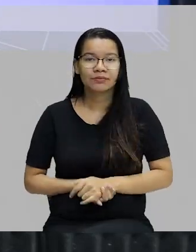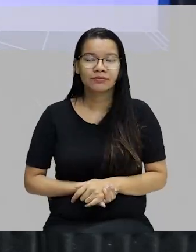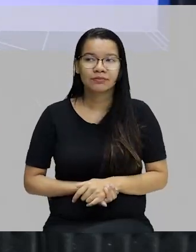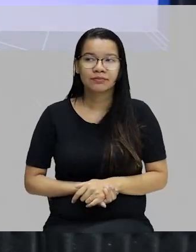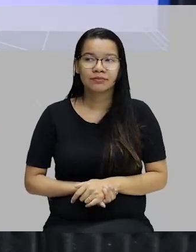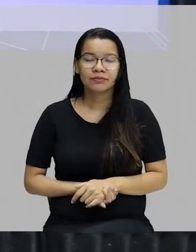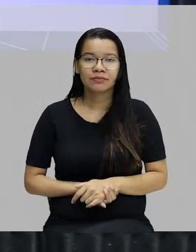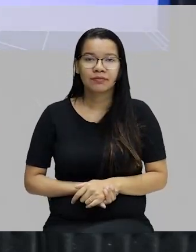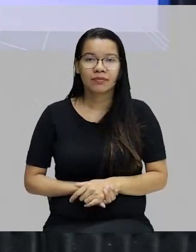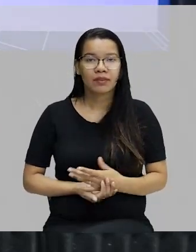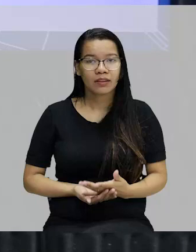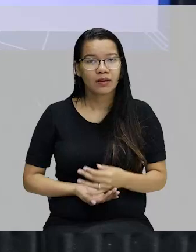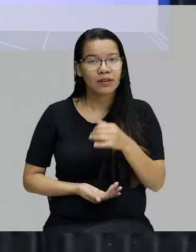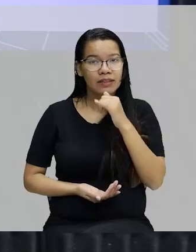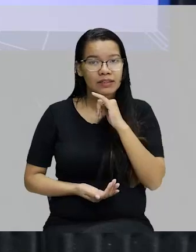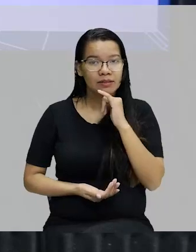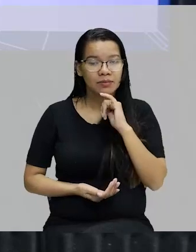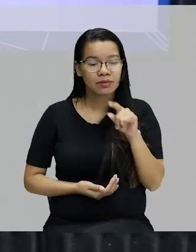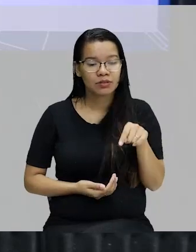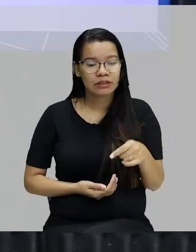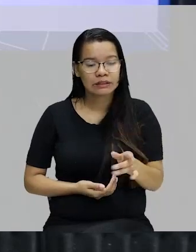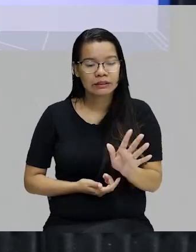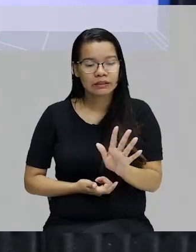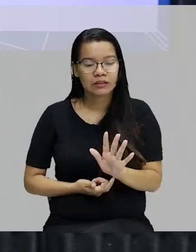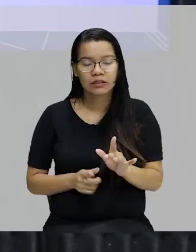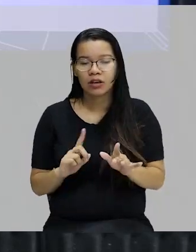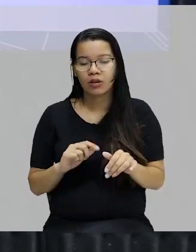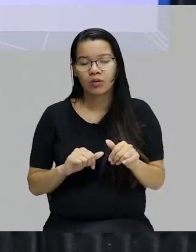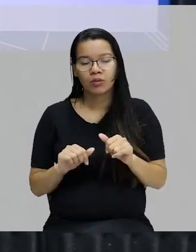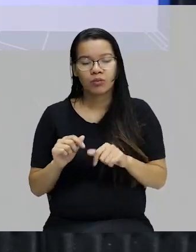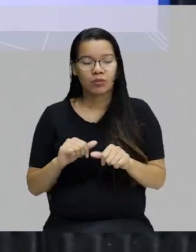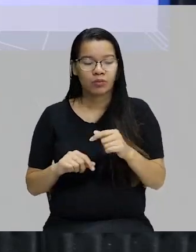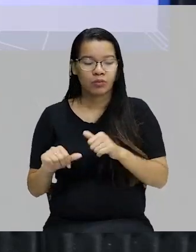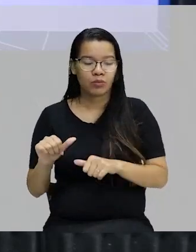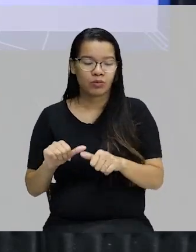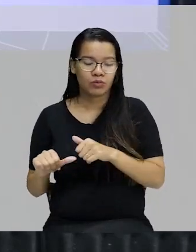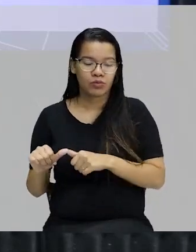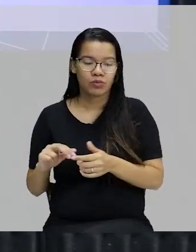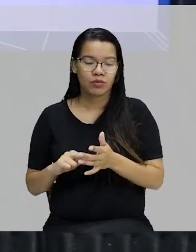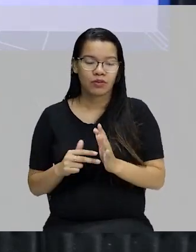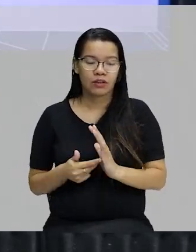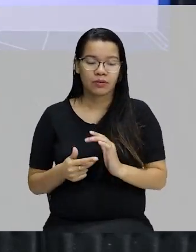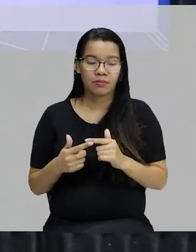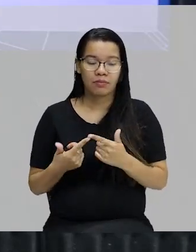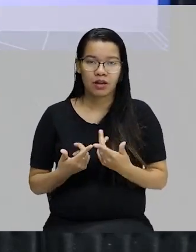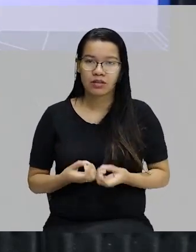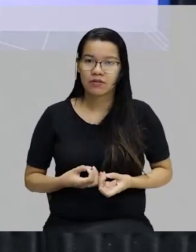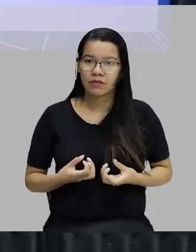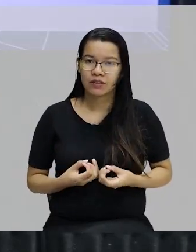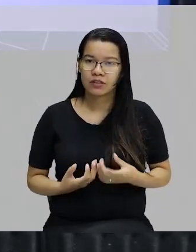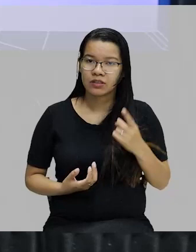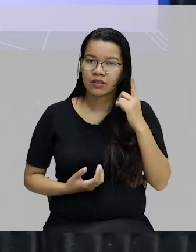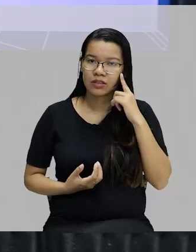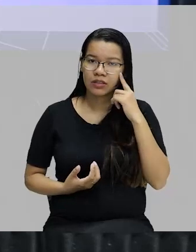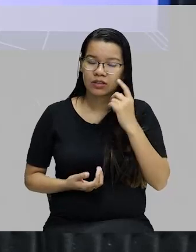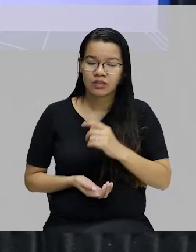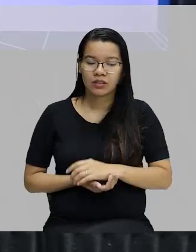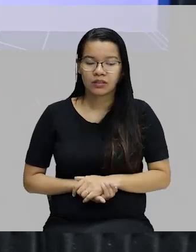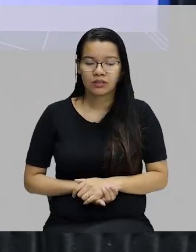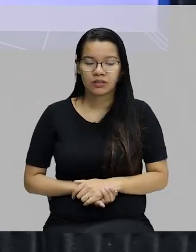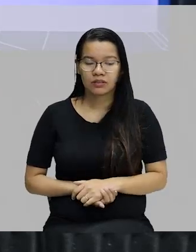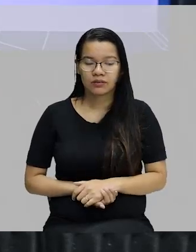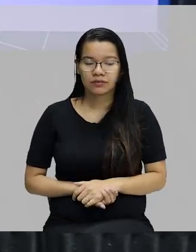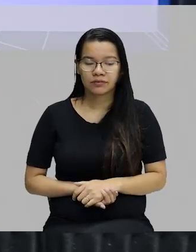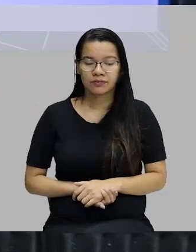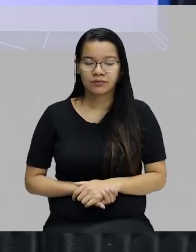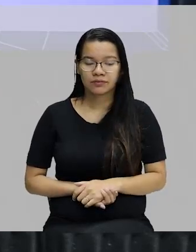muito. Então, exemplos para dar intensidade. Não altera o sentido, mas enfatiza a ideia. Unfortunately, the